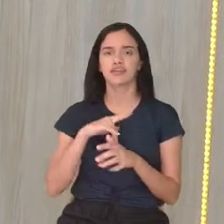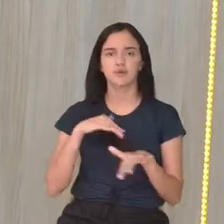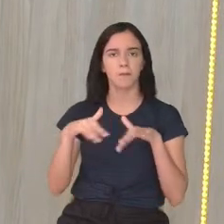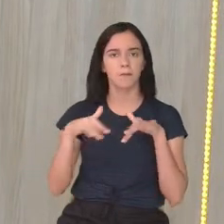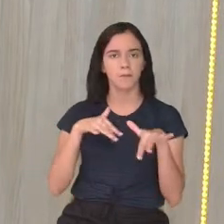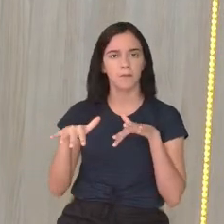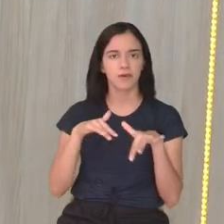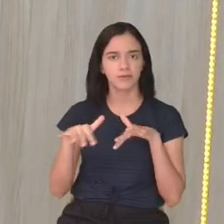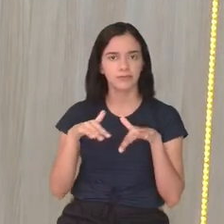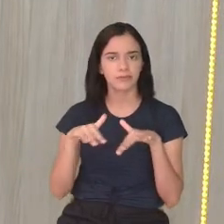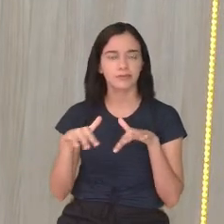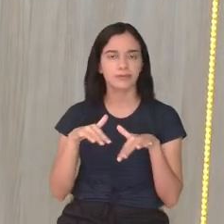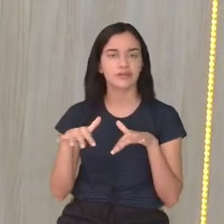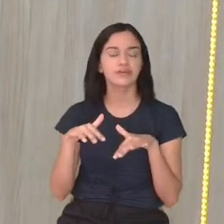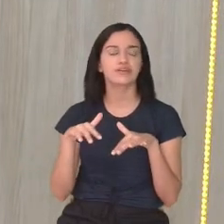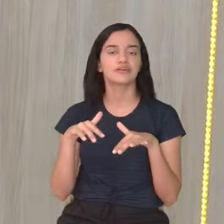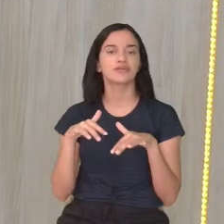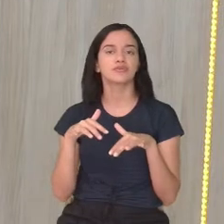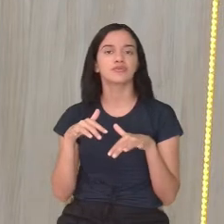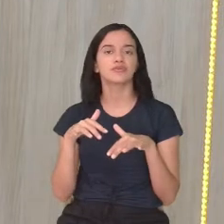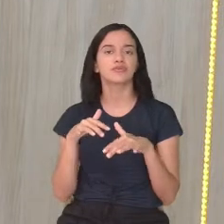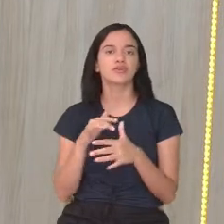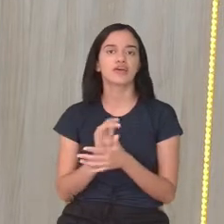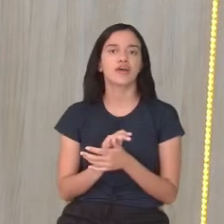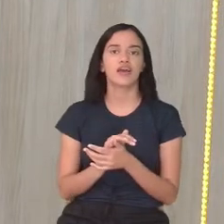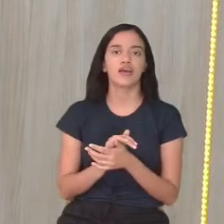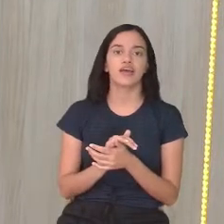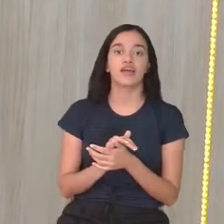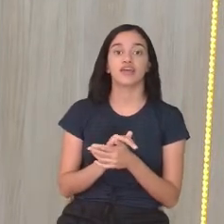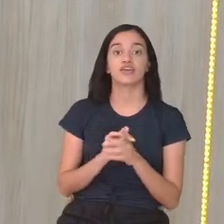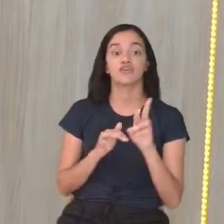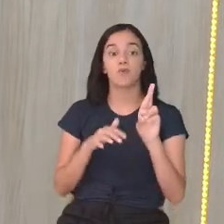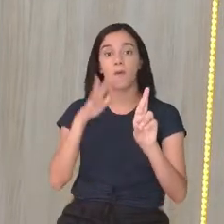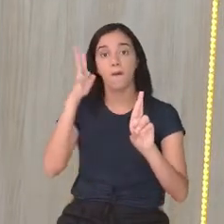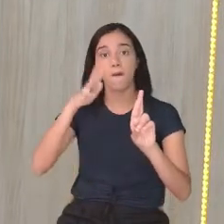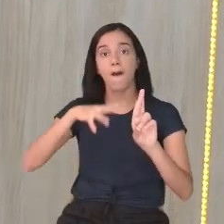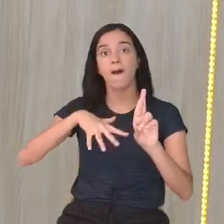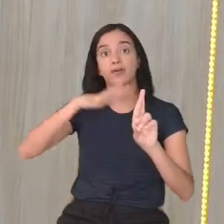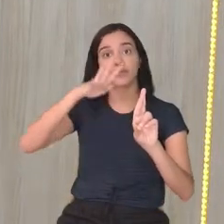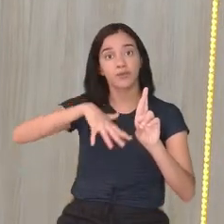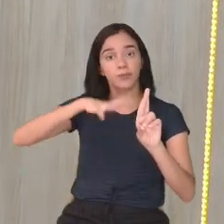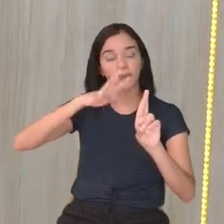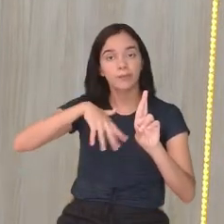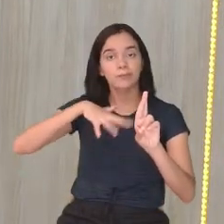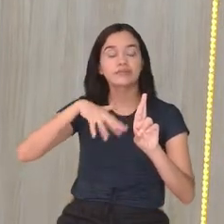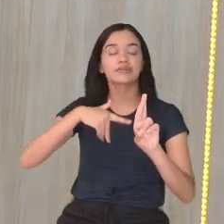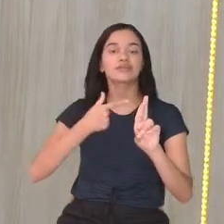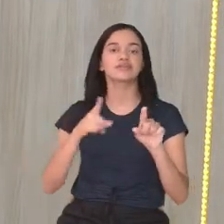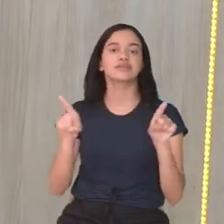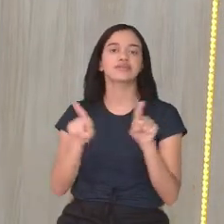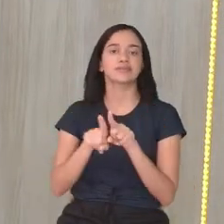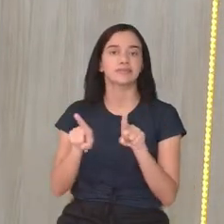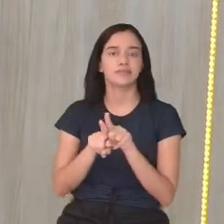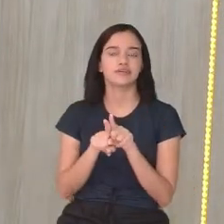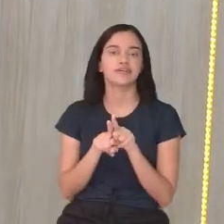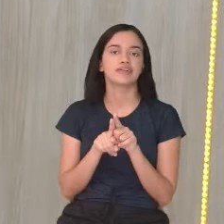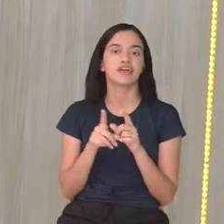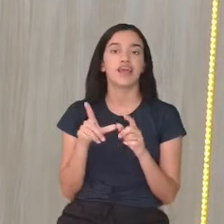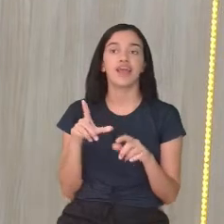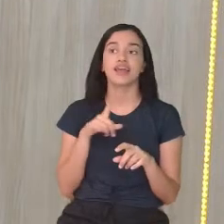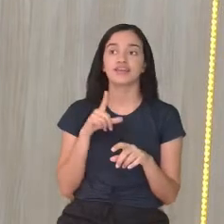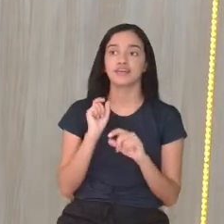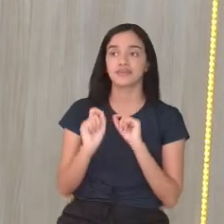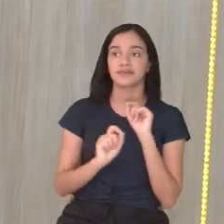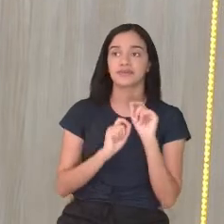nome dela em homenagem ali. Então, temos a ginástica rítmica e a de trampolim, que a de